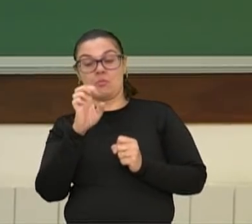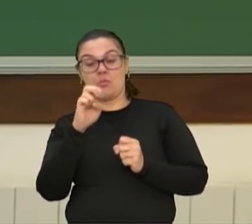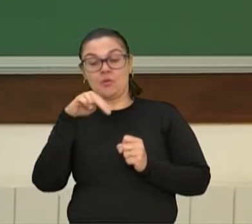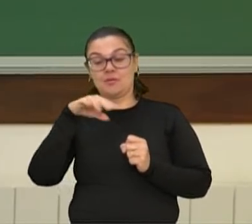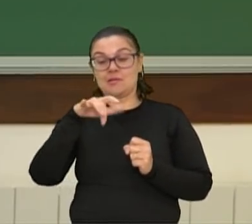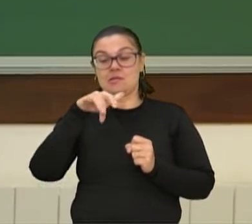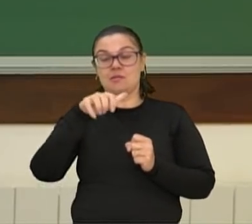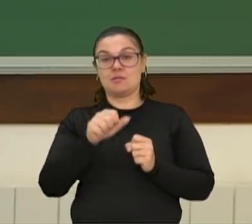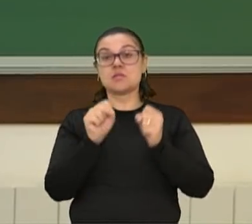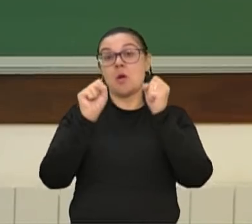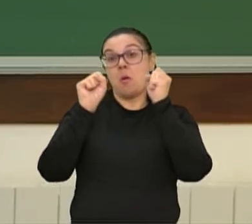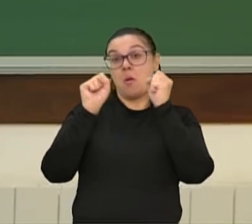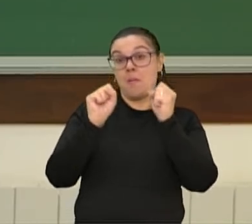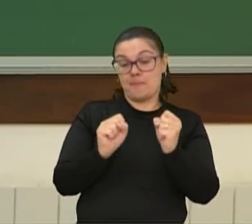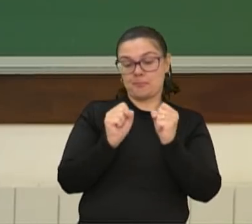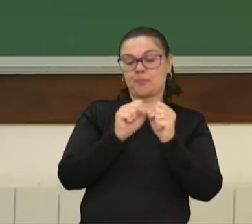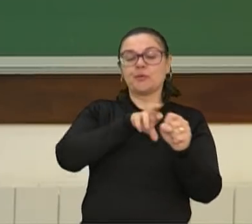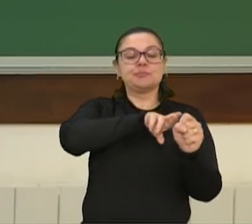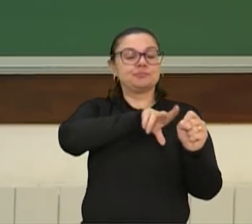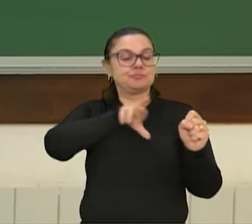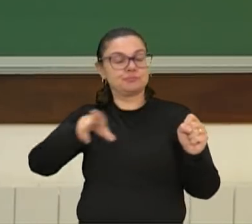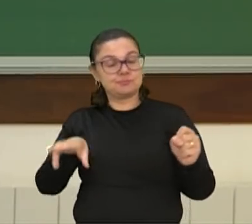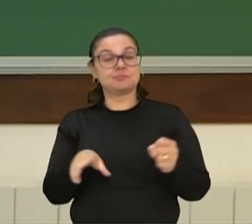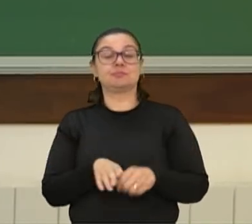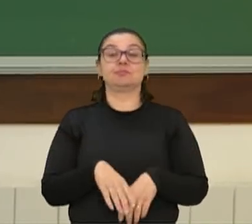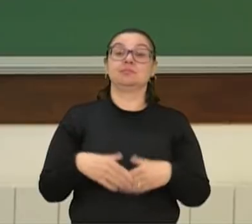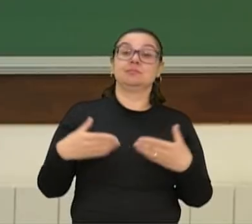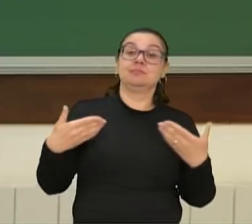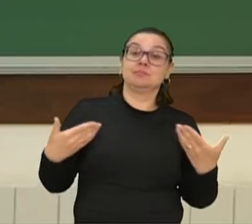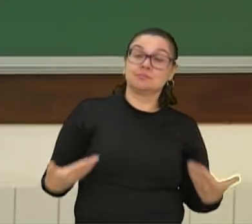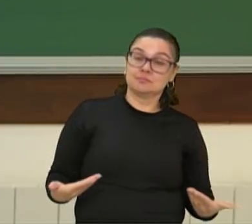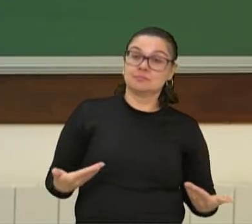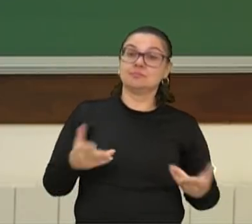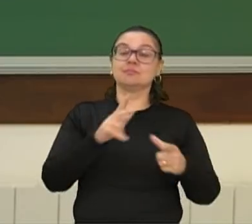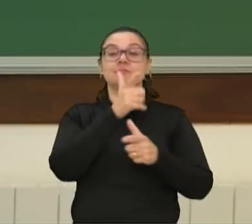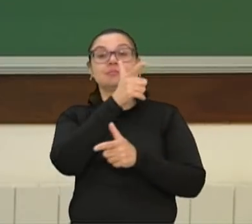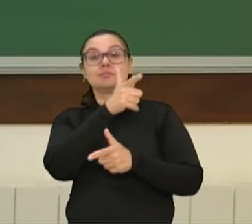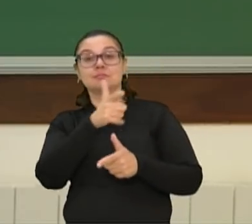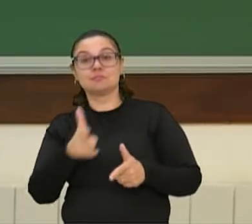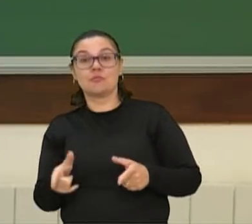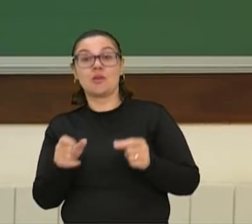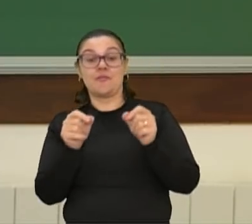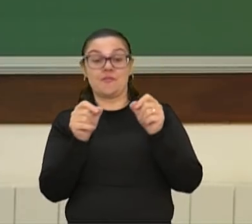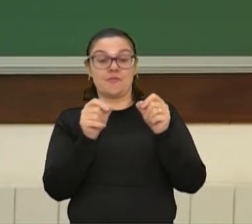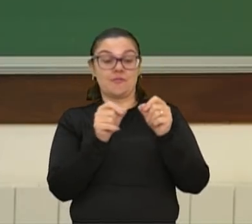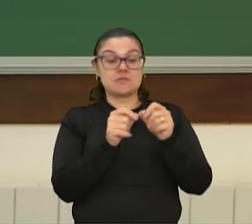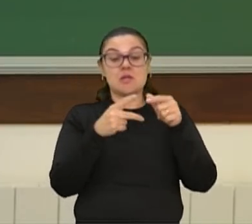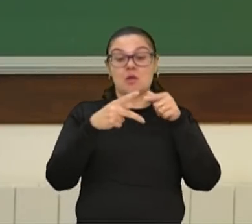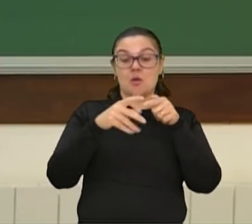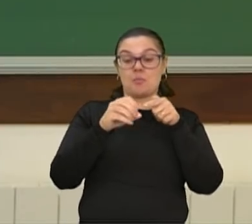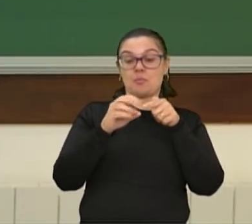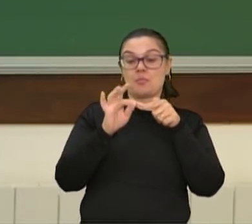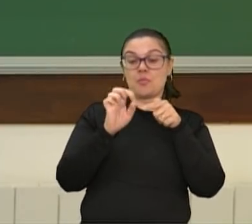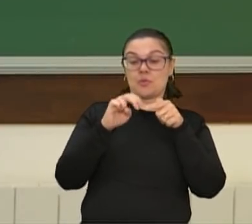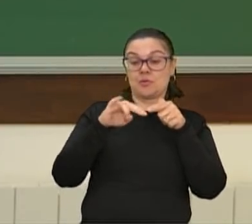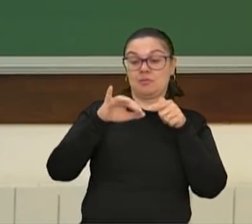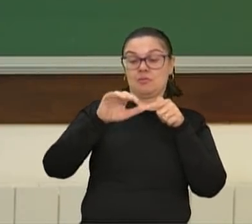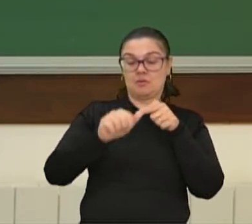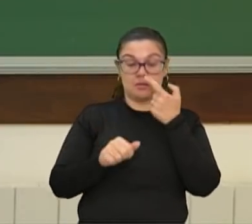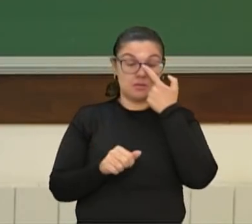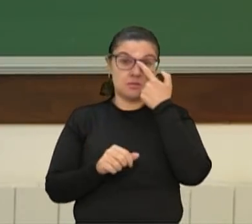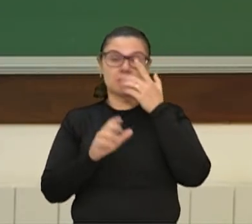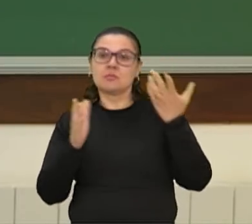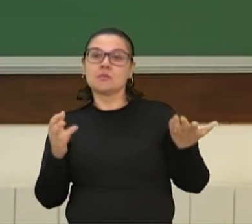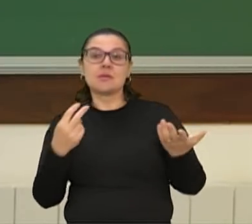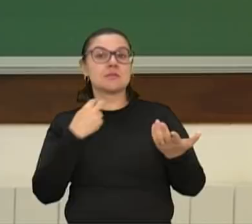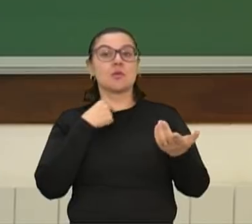que pode vir a ser muitas outras coisas. Mais uma vez, realizada a sua potência de vir a ser, ele